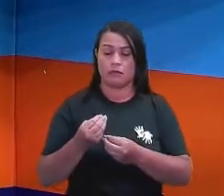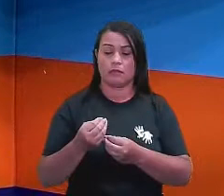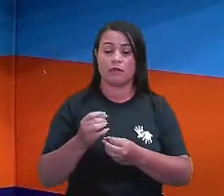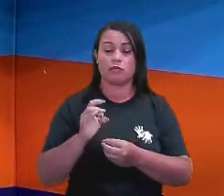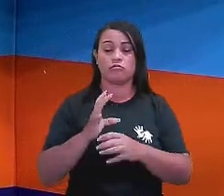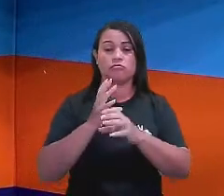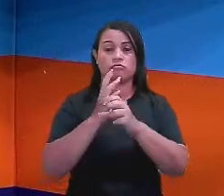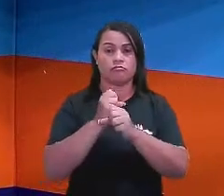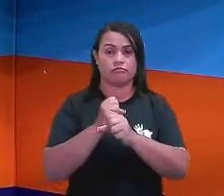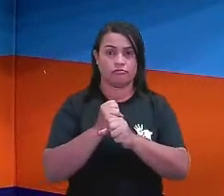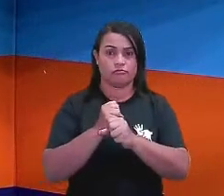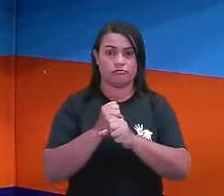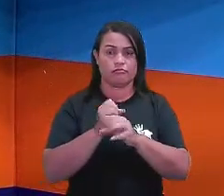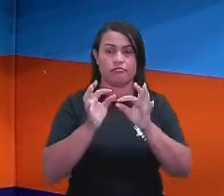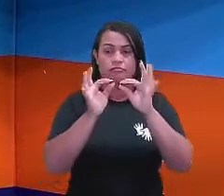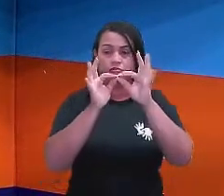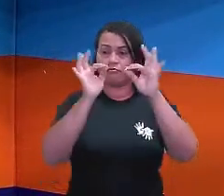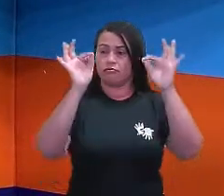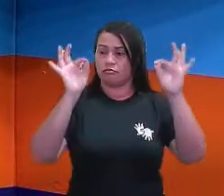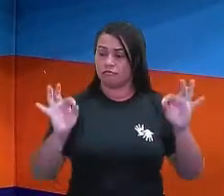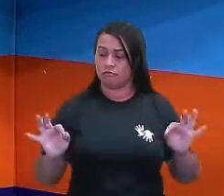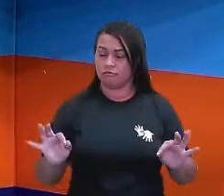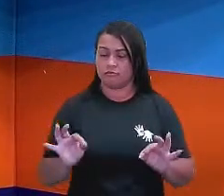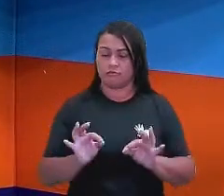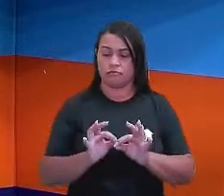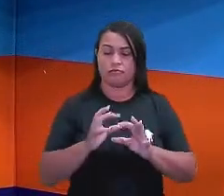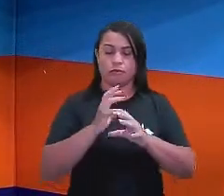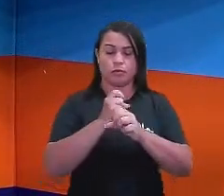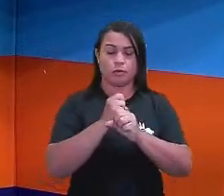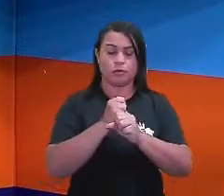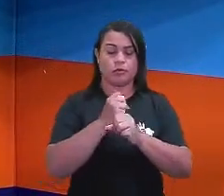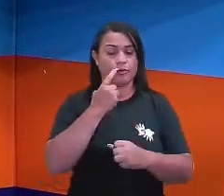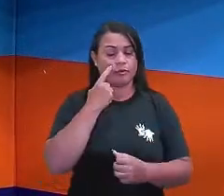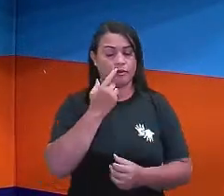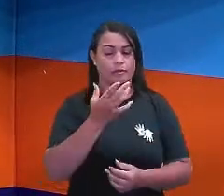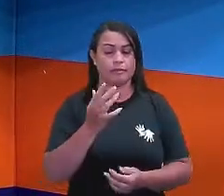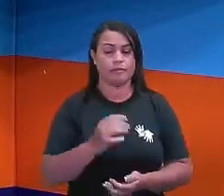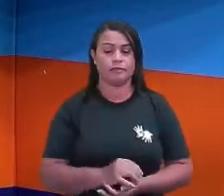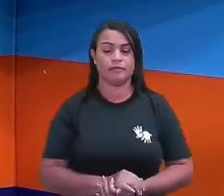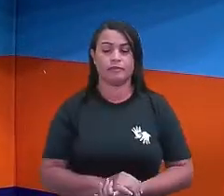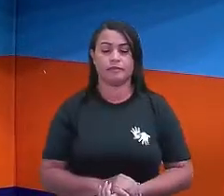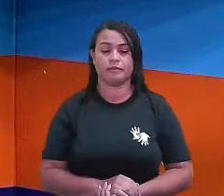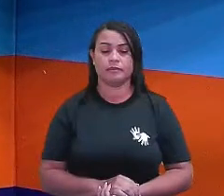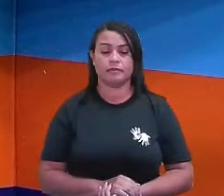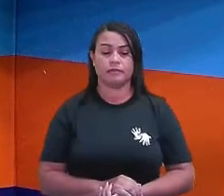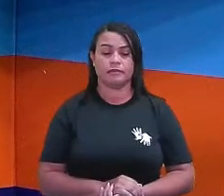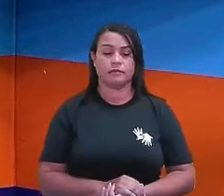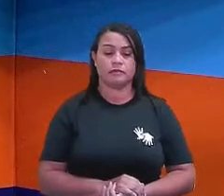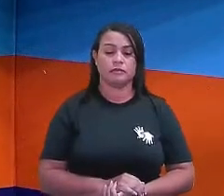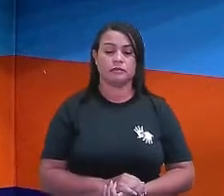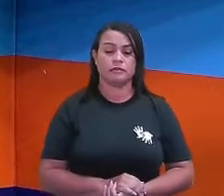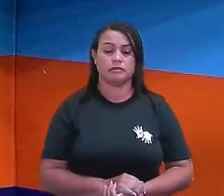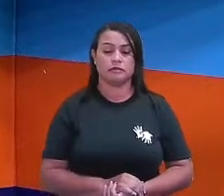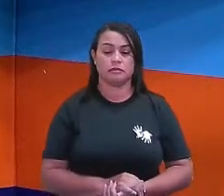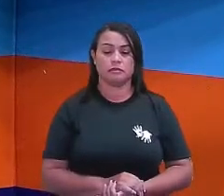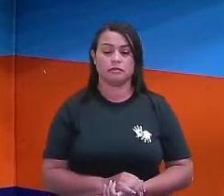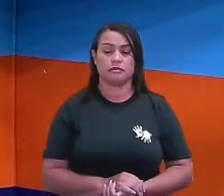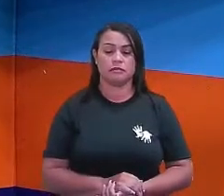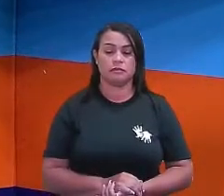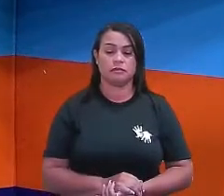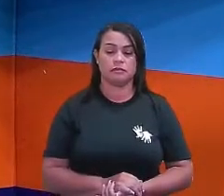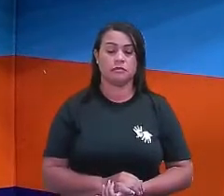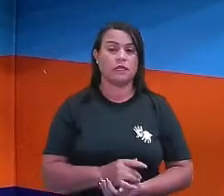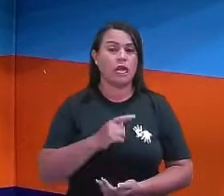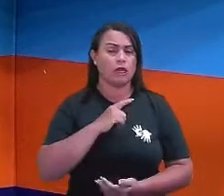basta somar a medida dos seus lados, tá? Então, vamos seguir. Seguindo com todo